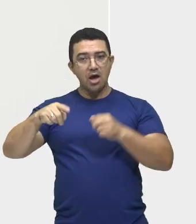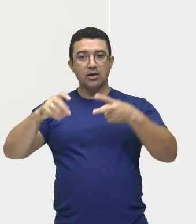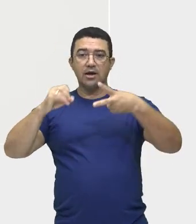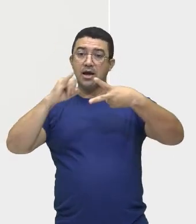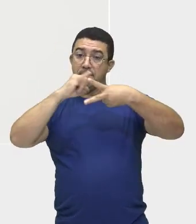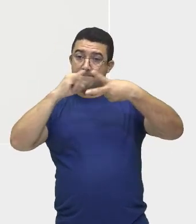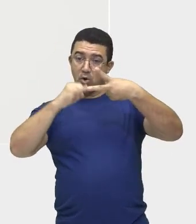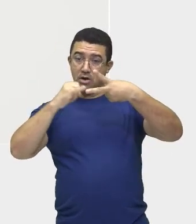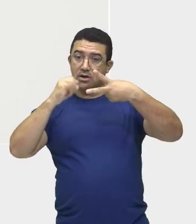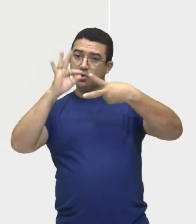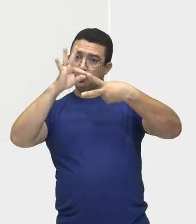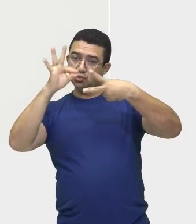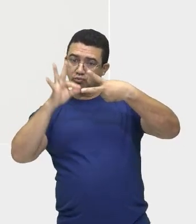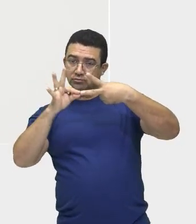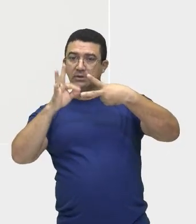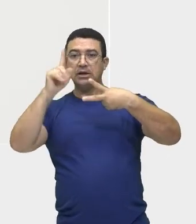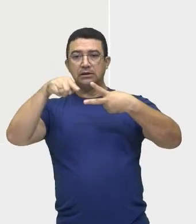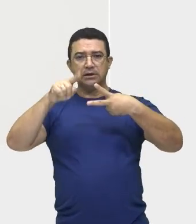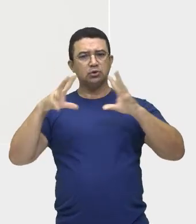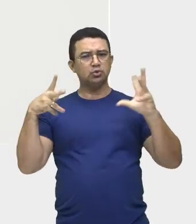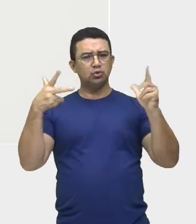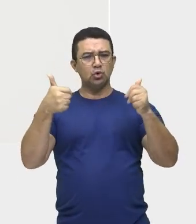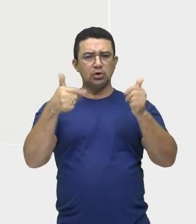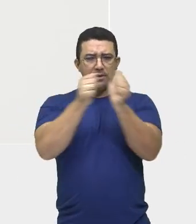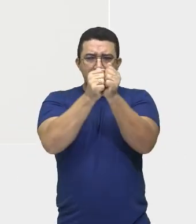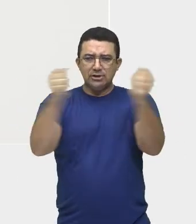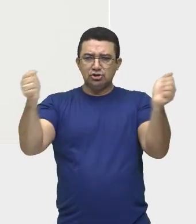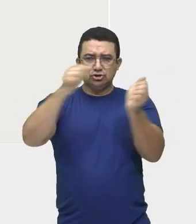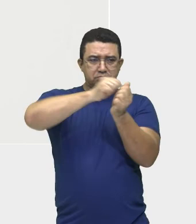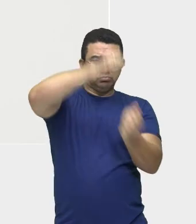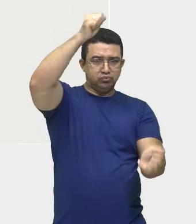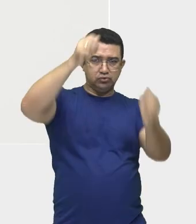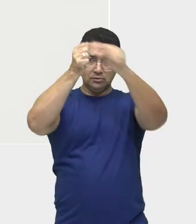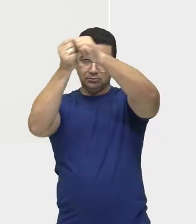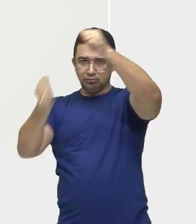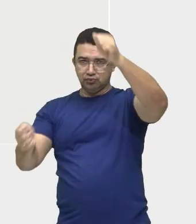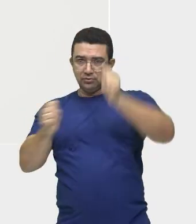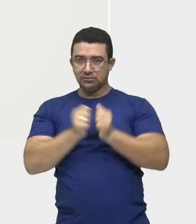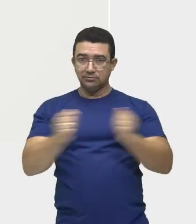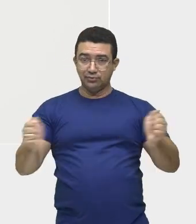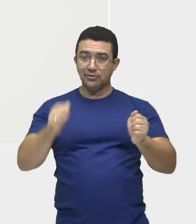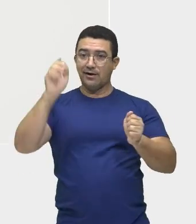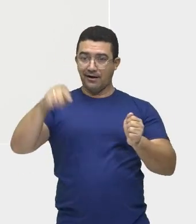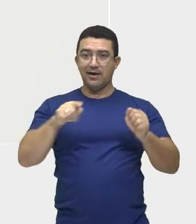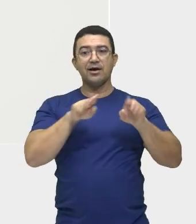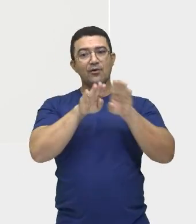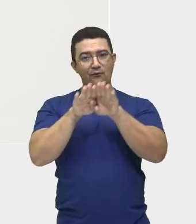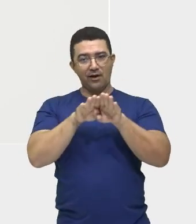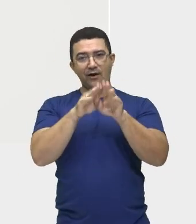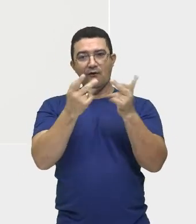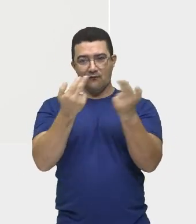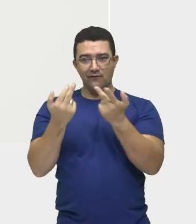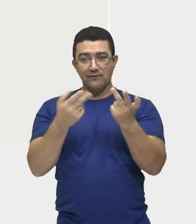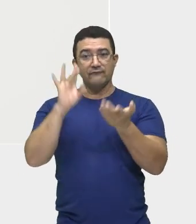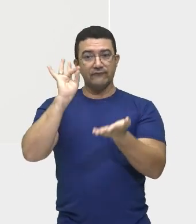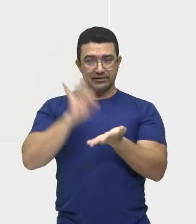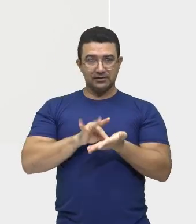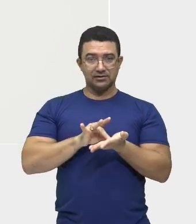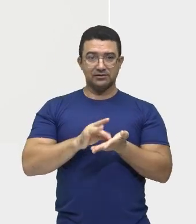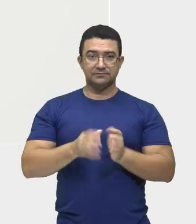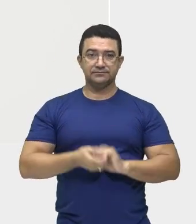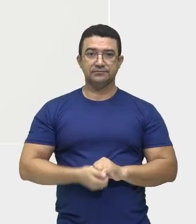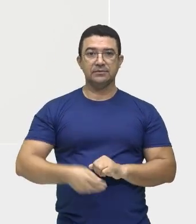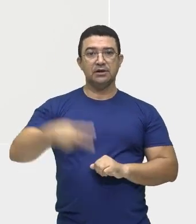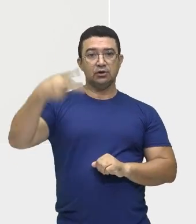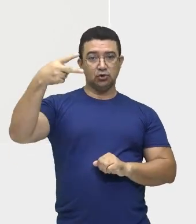possui todos os lados iguais. Bacana? Então a 1 é verdadeira. A 2, ó, a